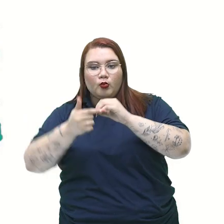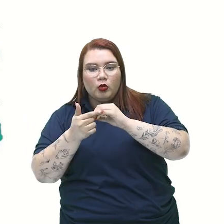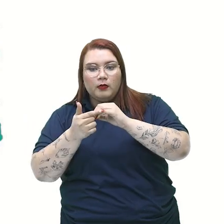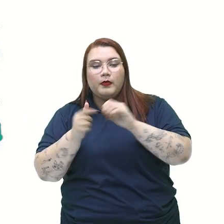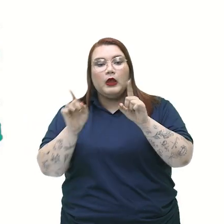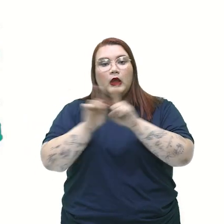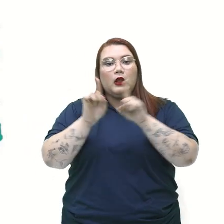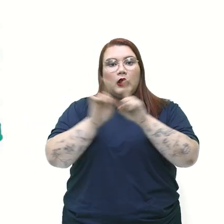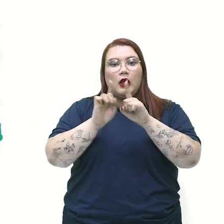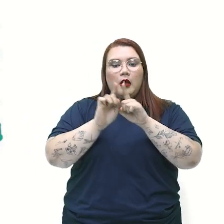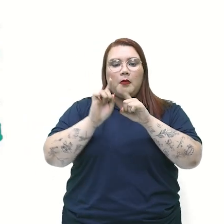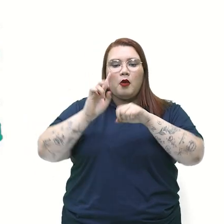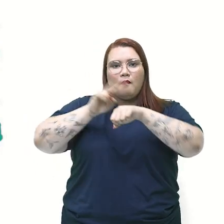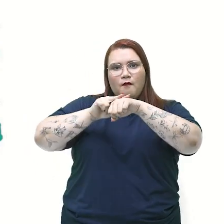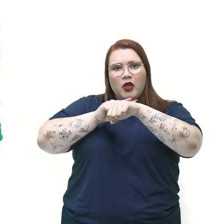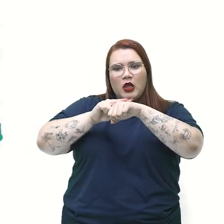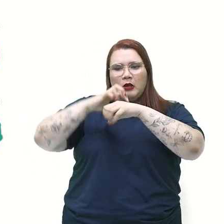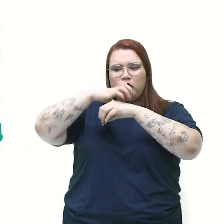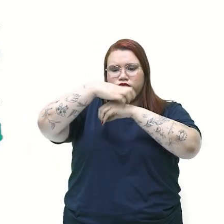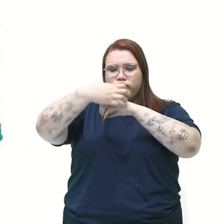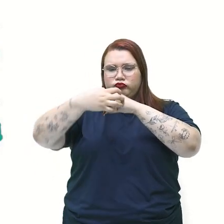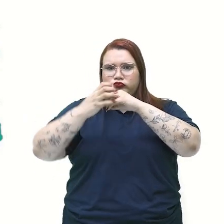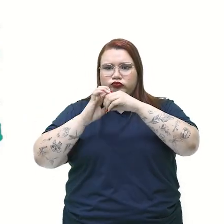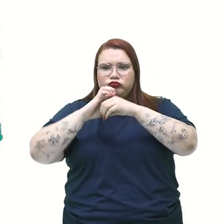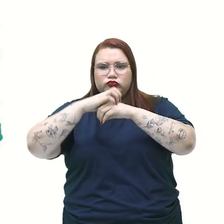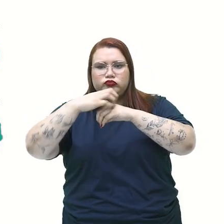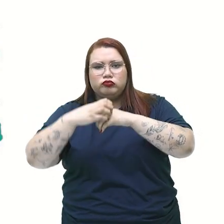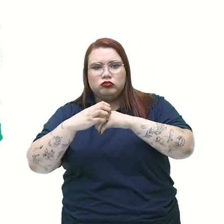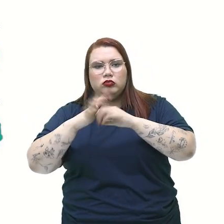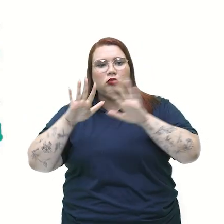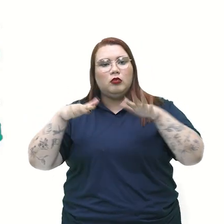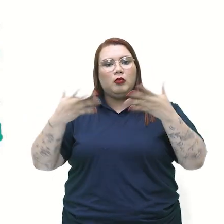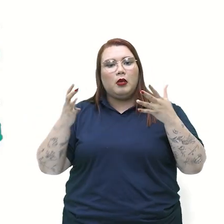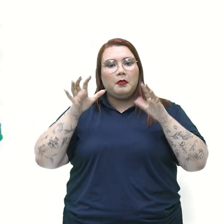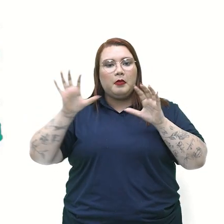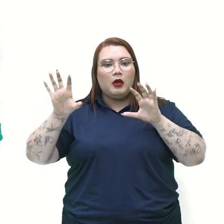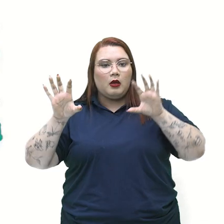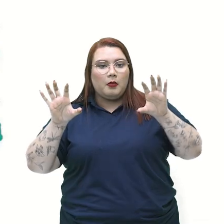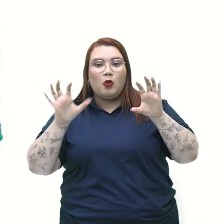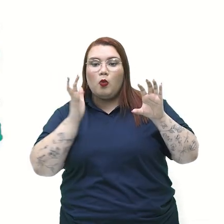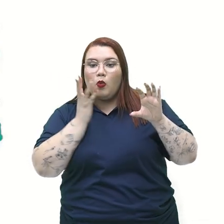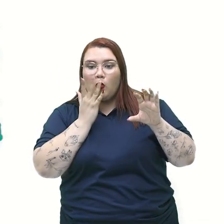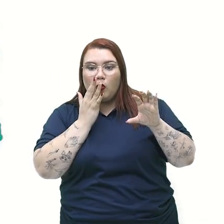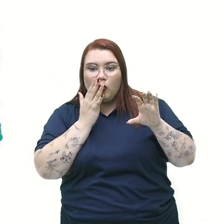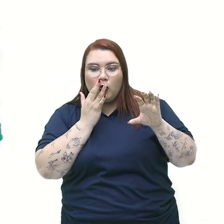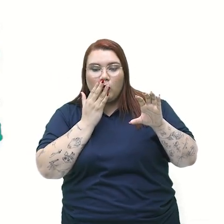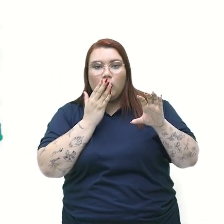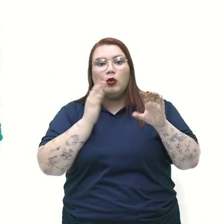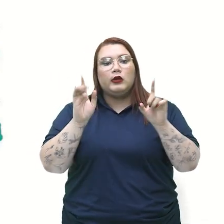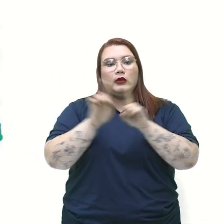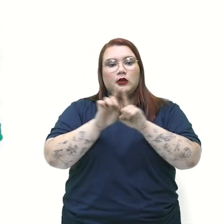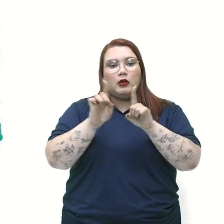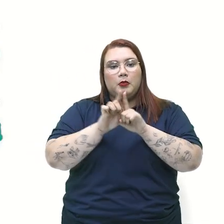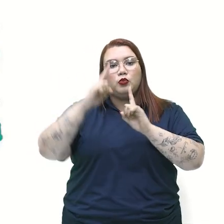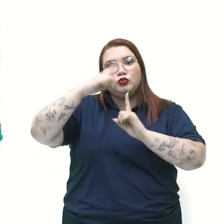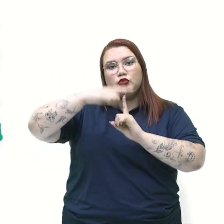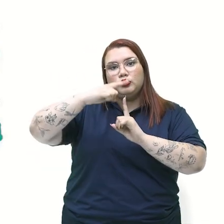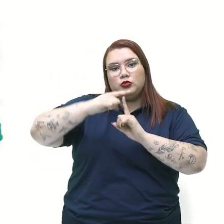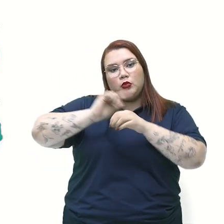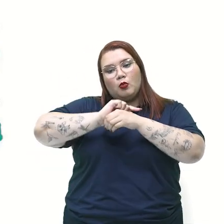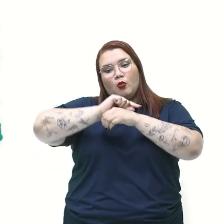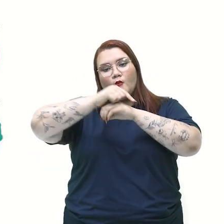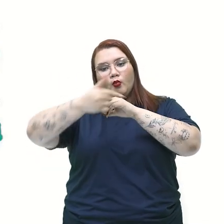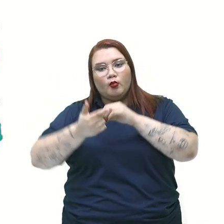e lisas e sementes que são verdes e rugosas. Quais são as duas características? A cor e o